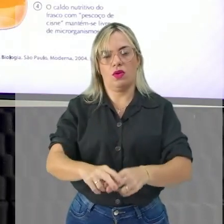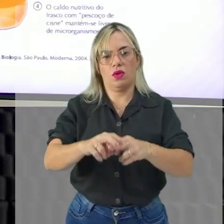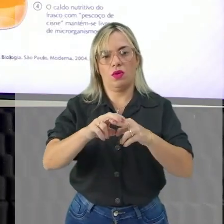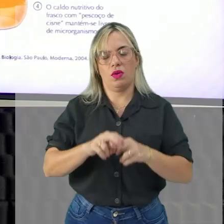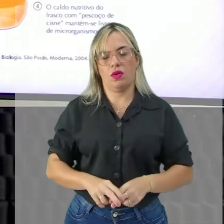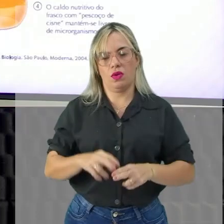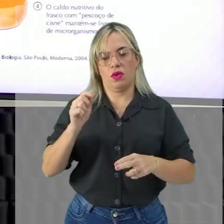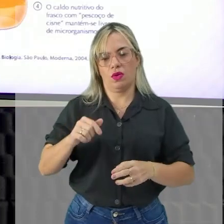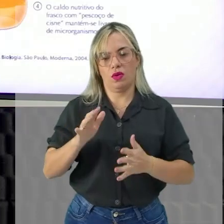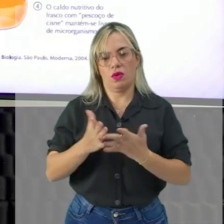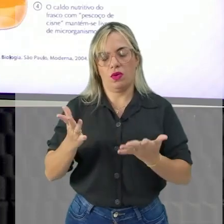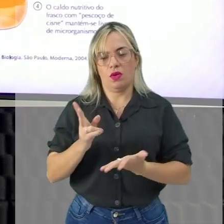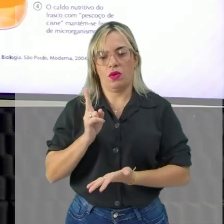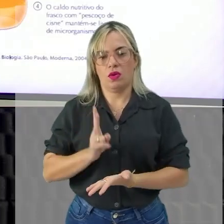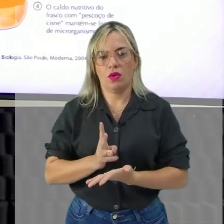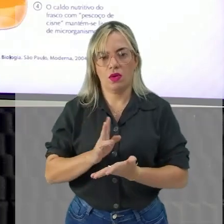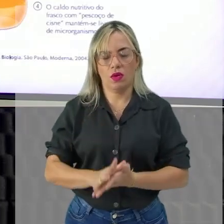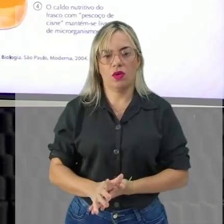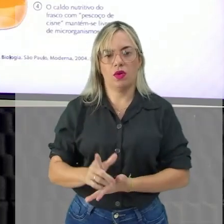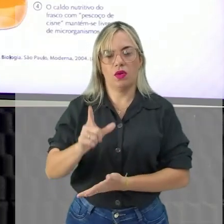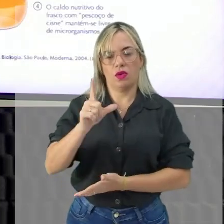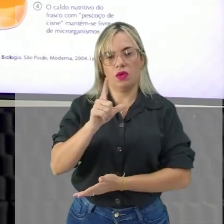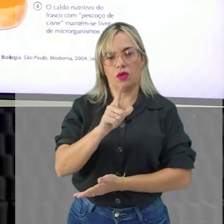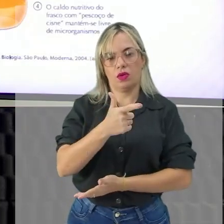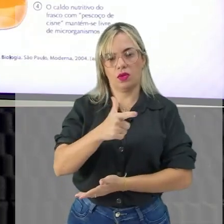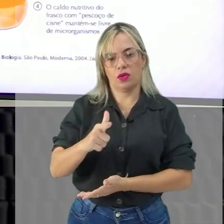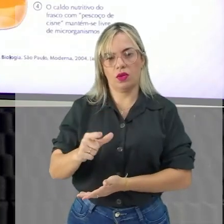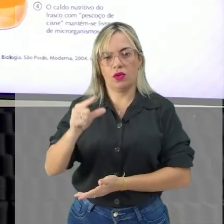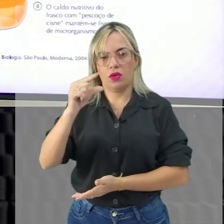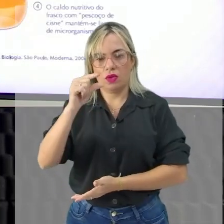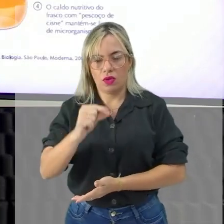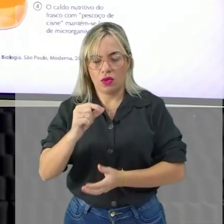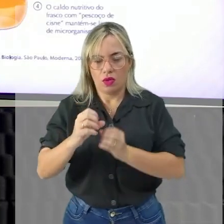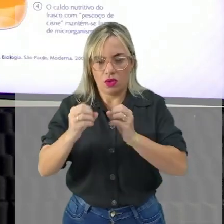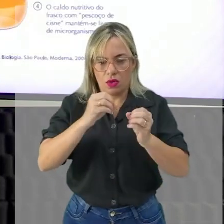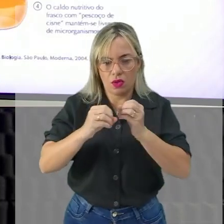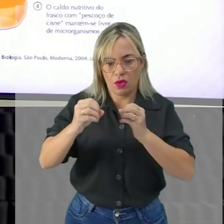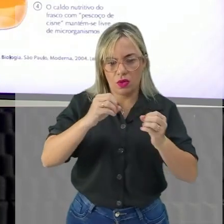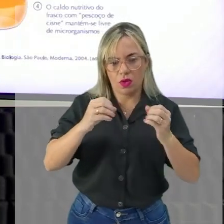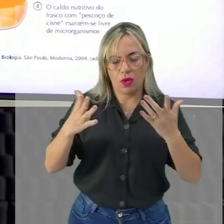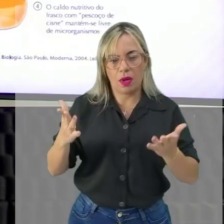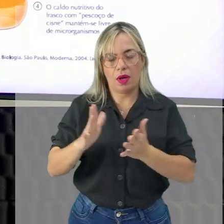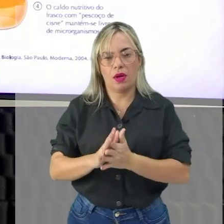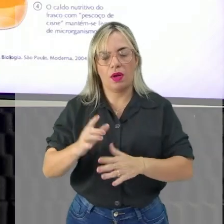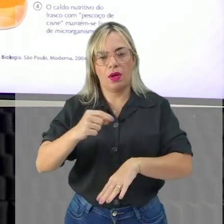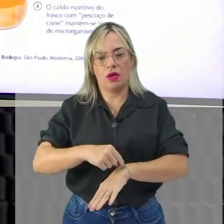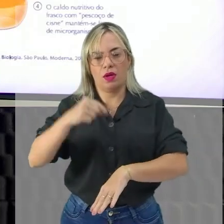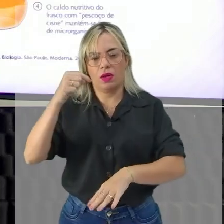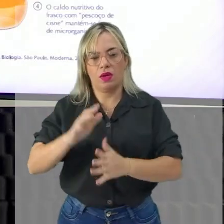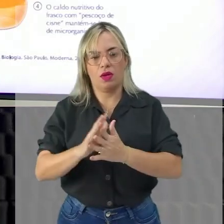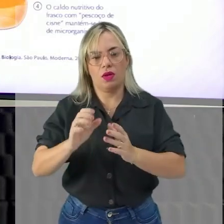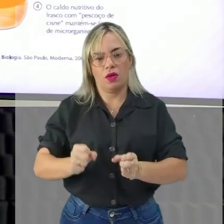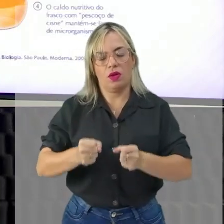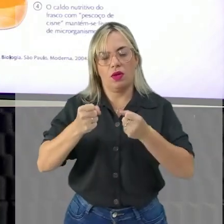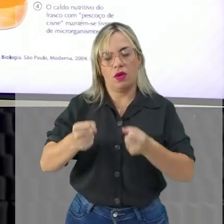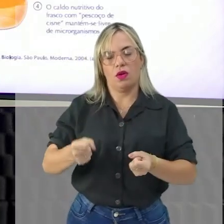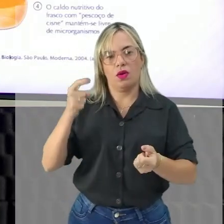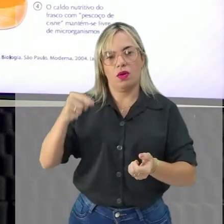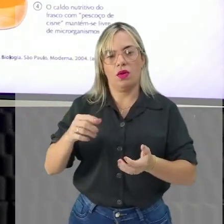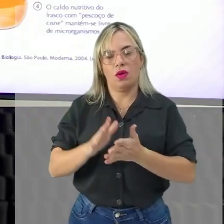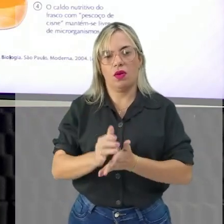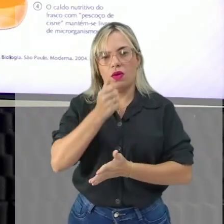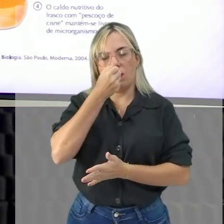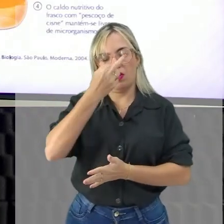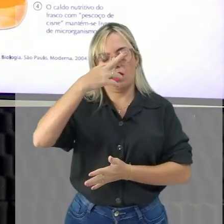se mantinha sem os micro-organismos, se mantinha estéril. A partir do momento que ele permite, né, que